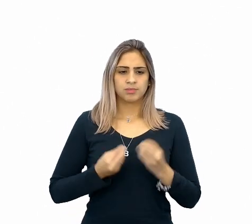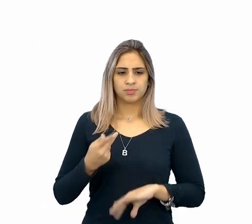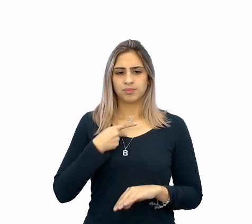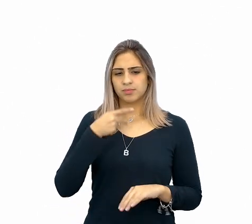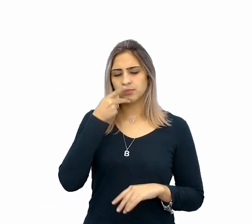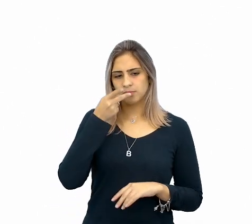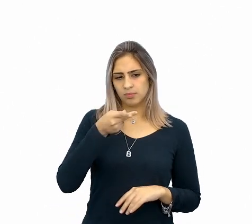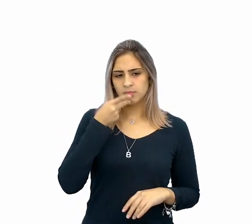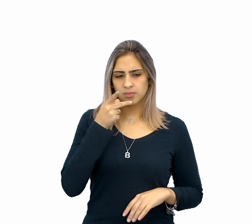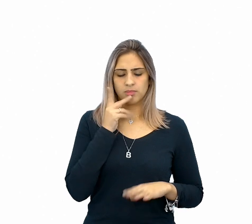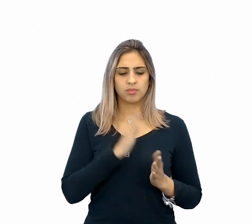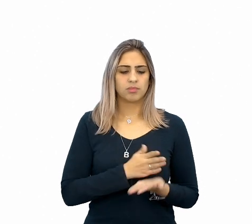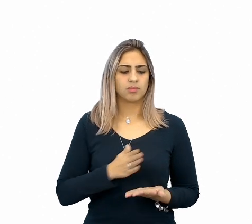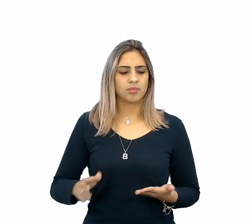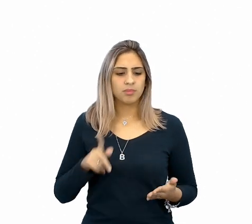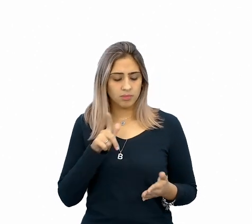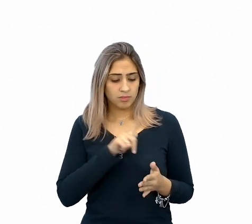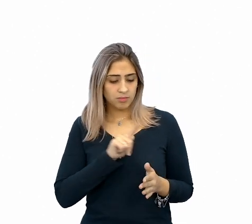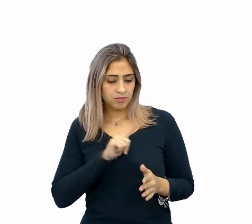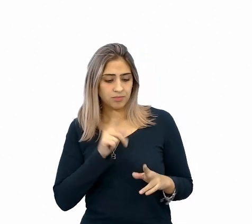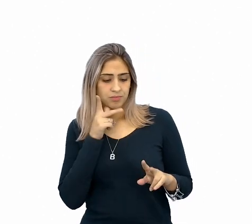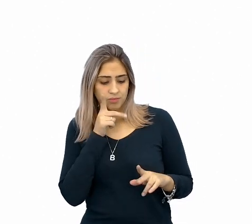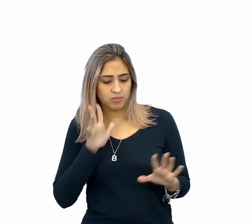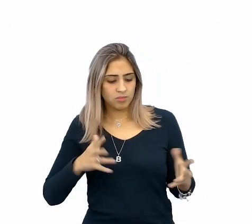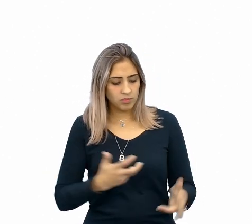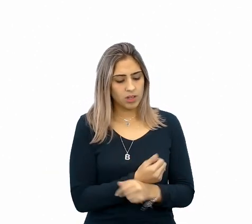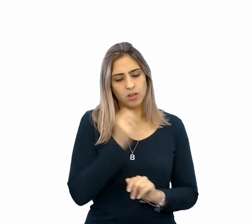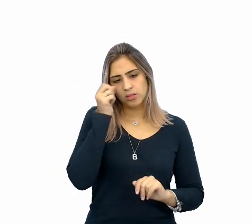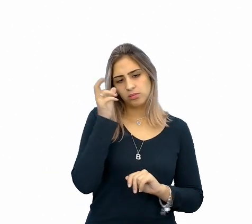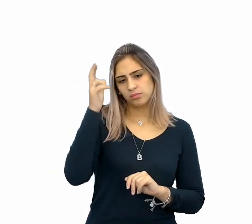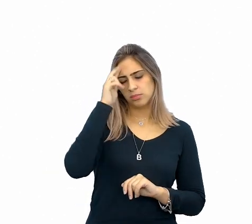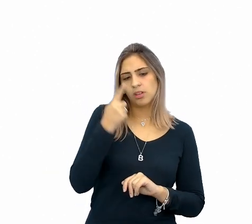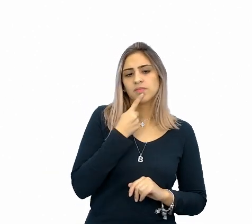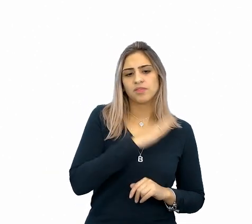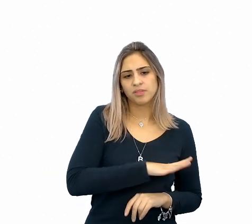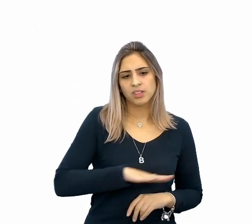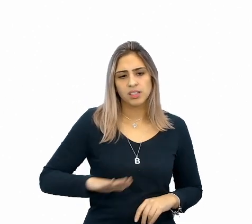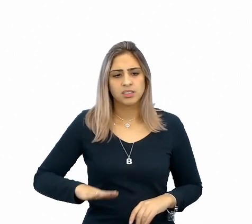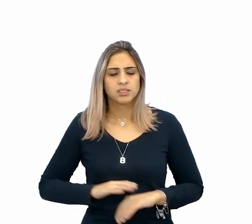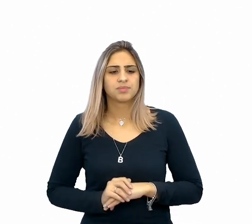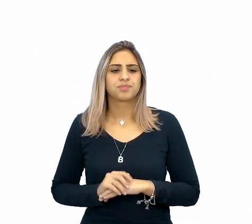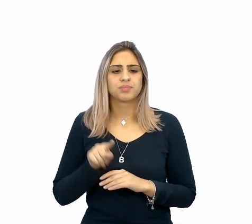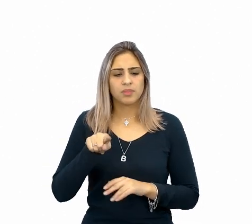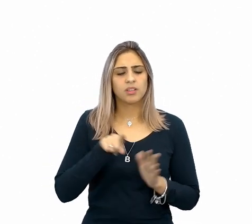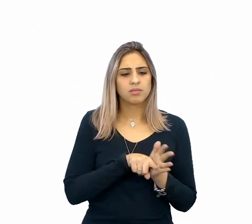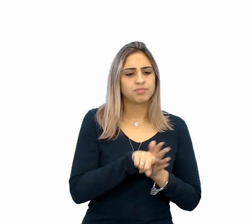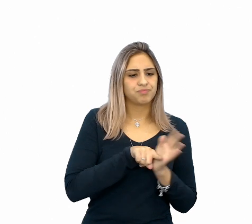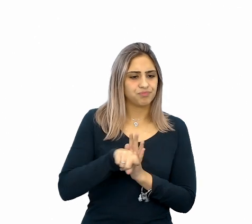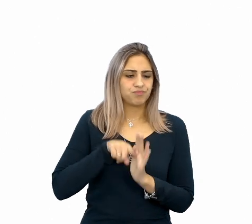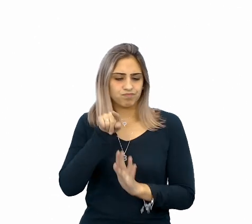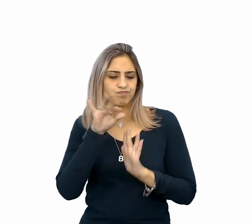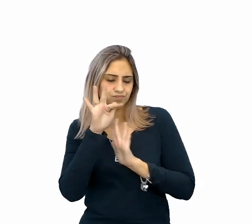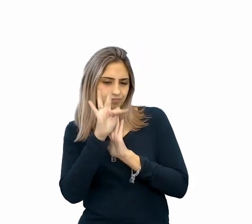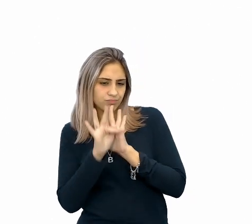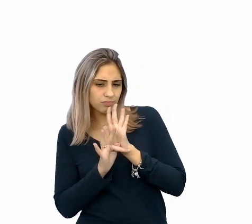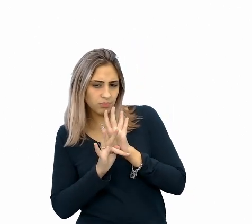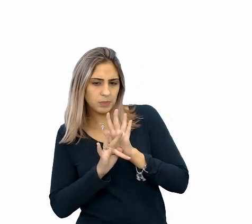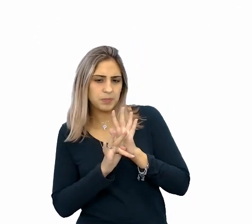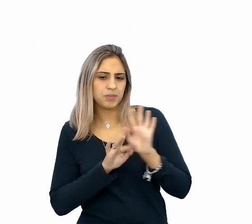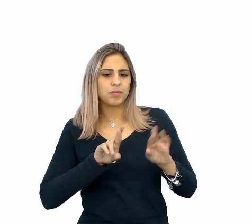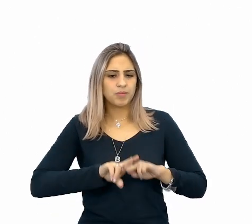né, que a sequência ela promove um resgate da cultura da infância. Então, eles vão pesquisar esses textos